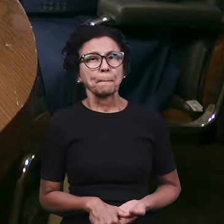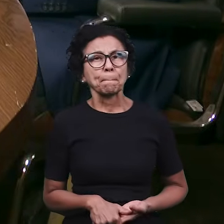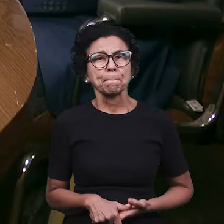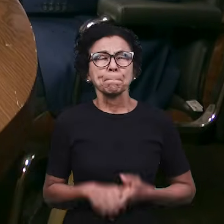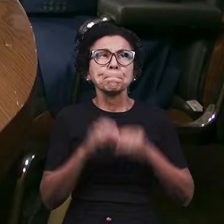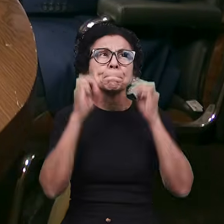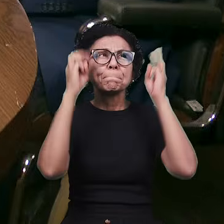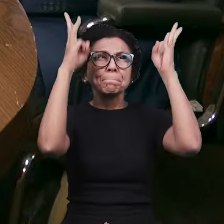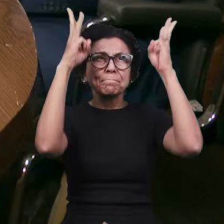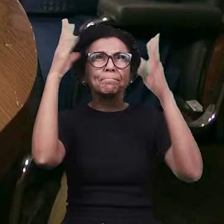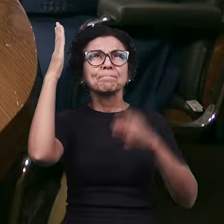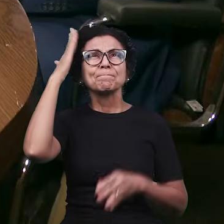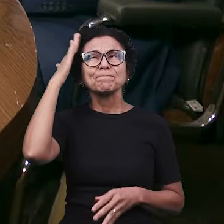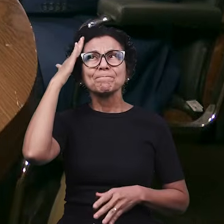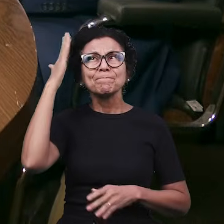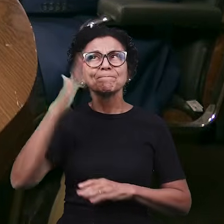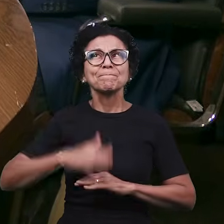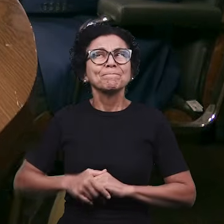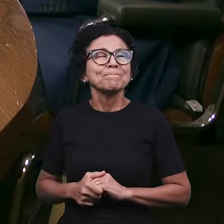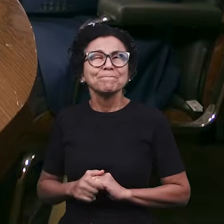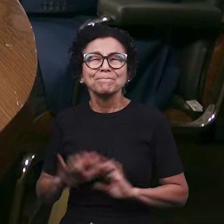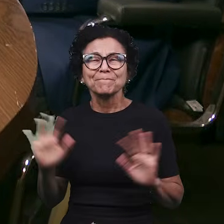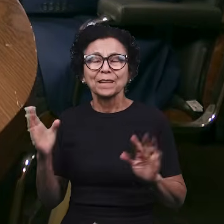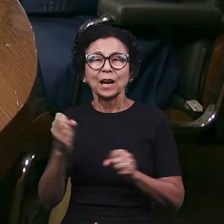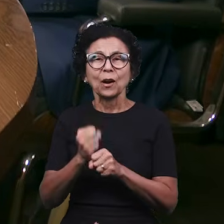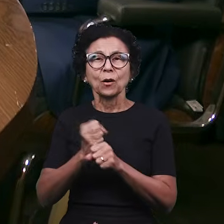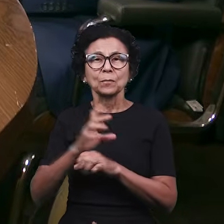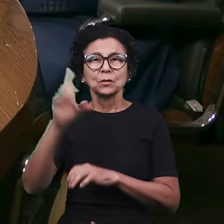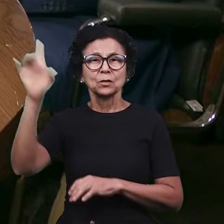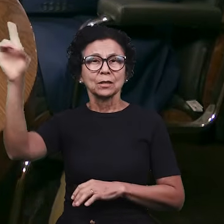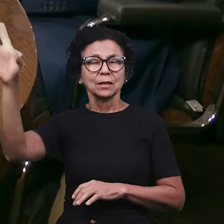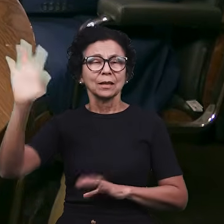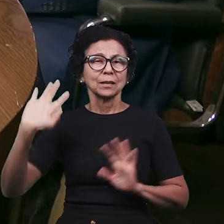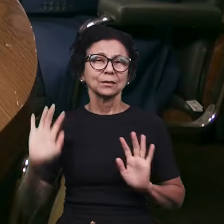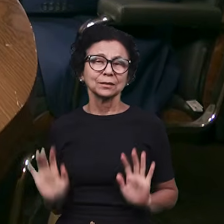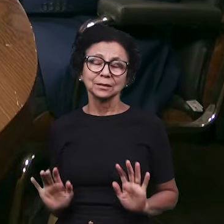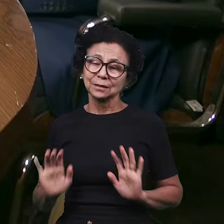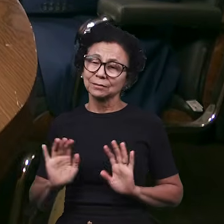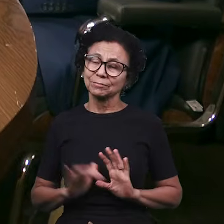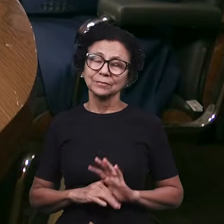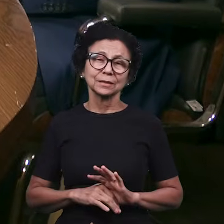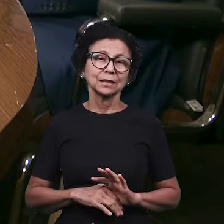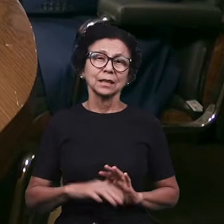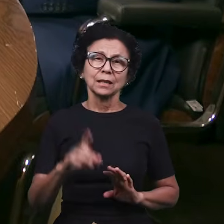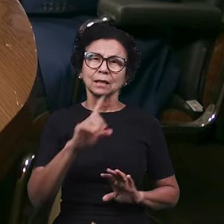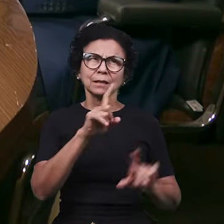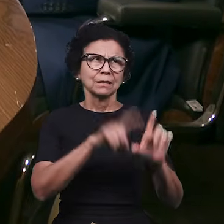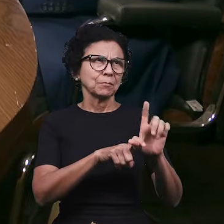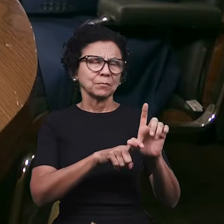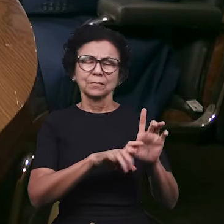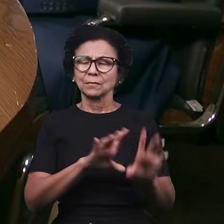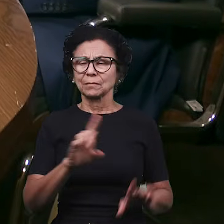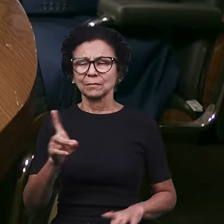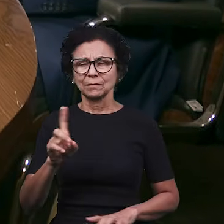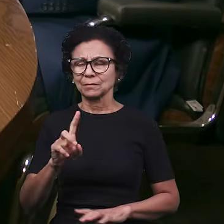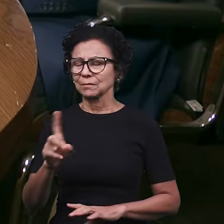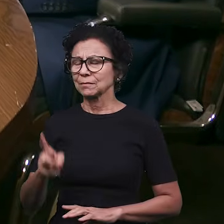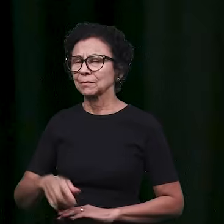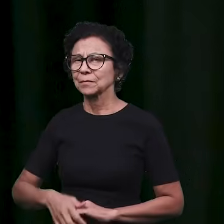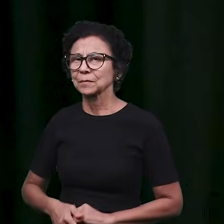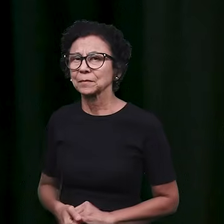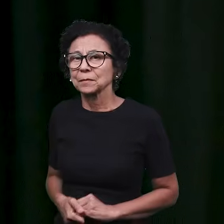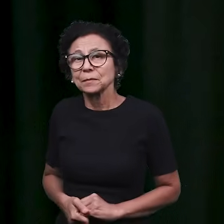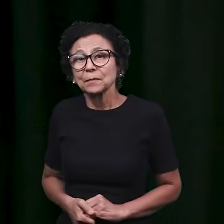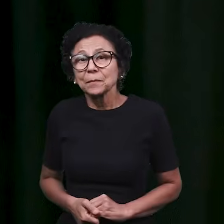fica. Foi uma bênção, Moisés foi um homem extraordinário, foi. Usadíssimo por Deus. Mas o que ele tinha de bom era o que